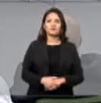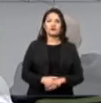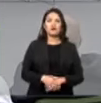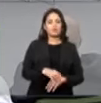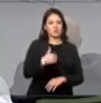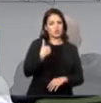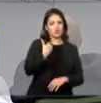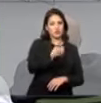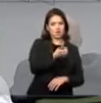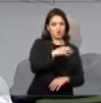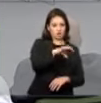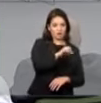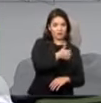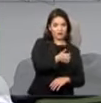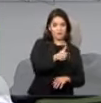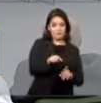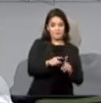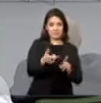deles